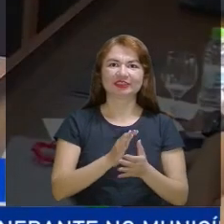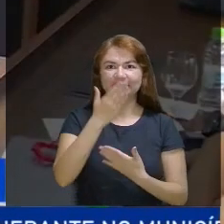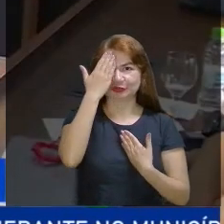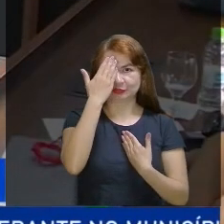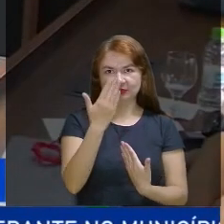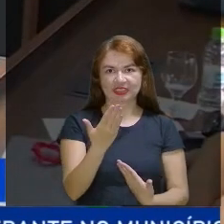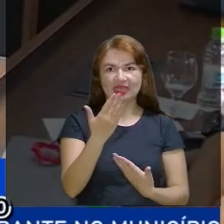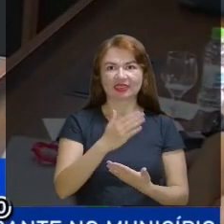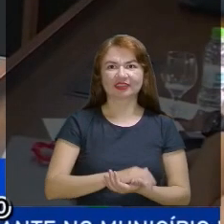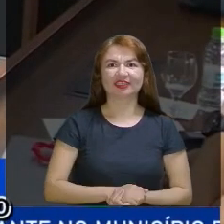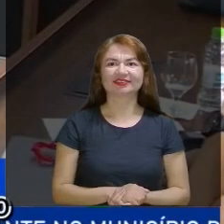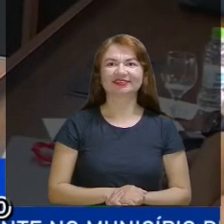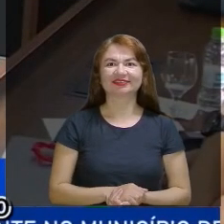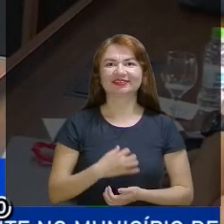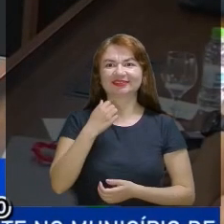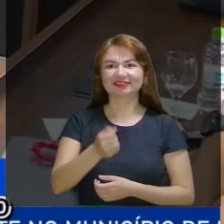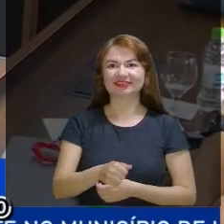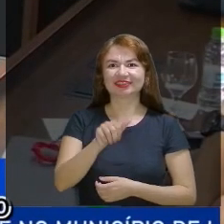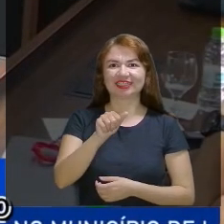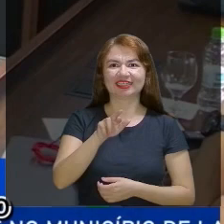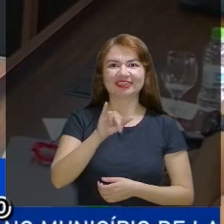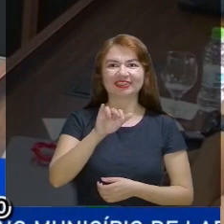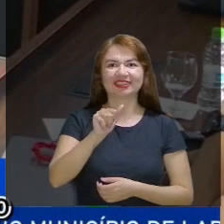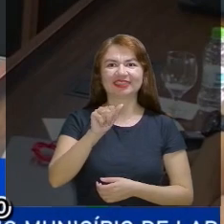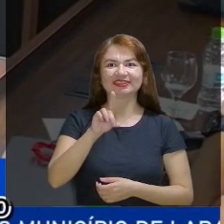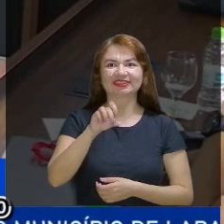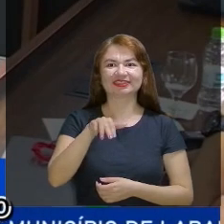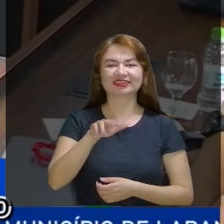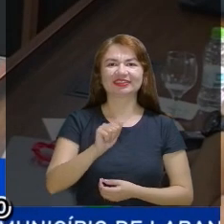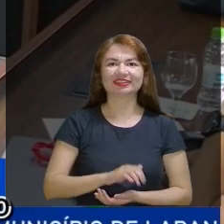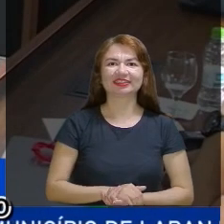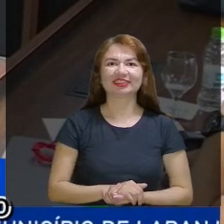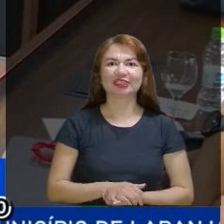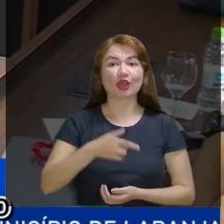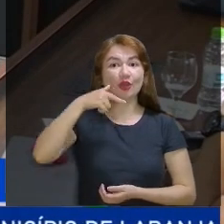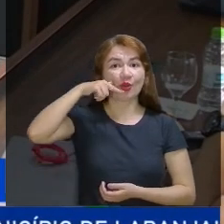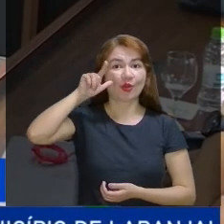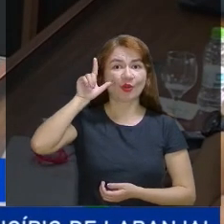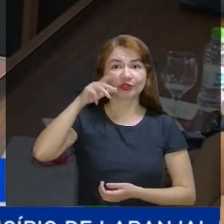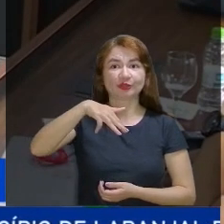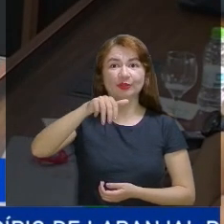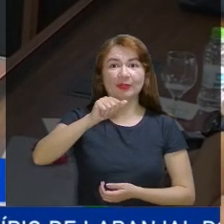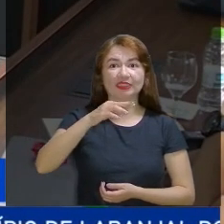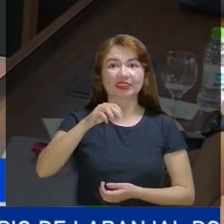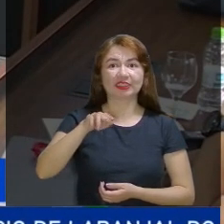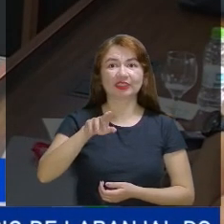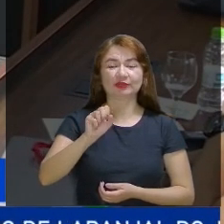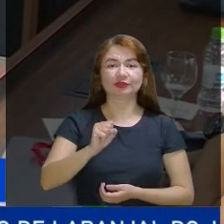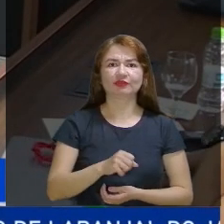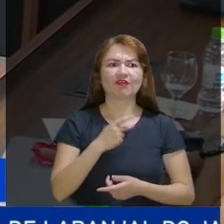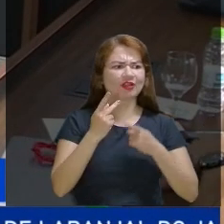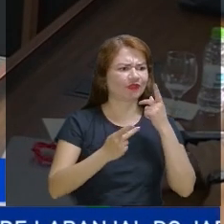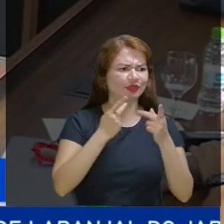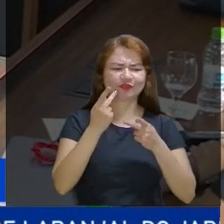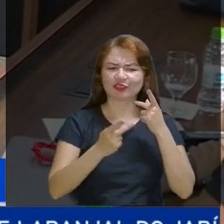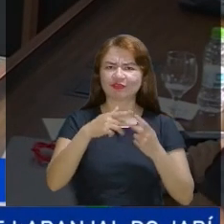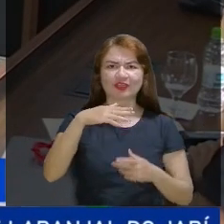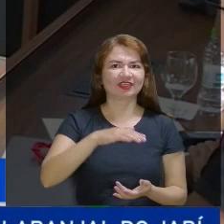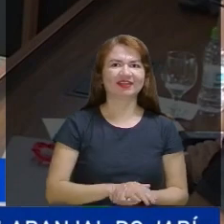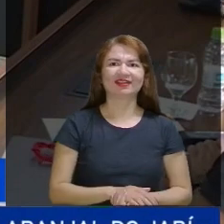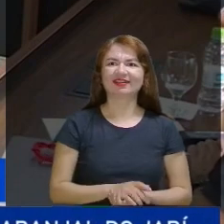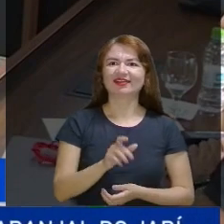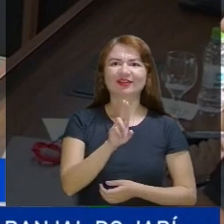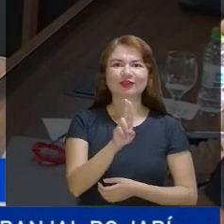Obrigado, doutora Ariadne. Realmente, o Mateus, ontem à noite, quando eu cheguei lá para jantar com a equipe, estava todo mundo falando no Mateus. Espero